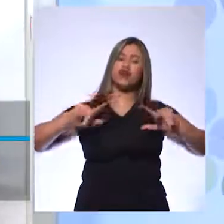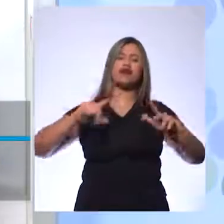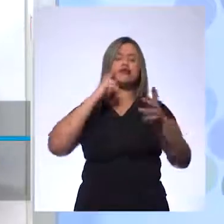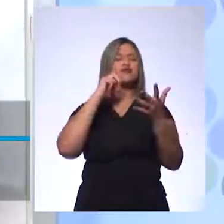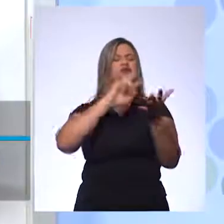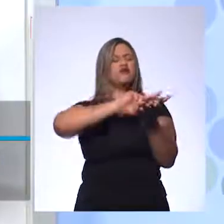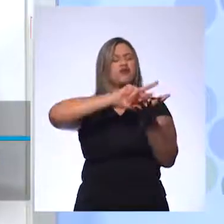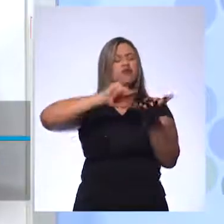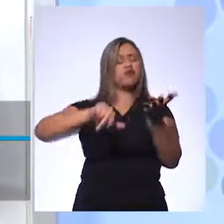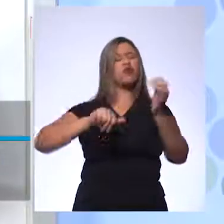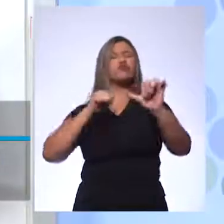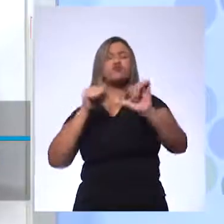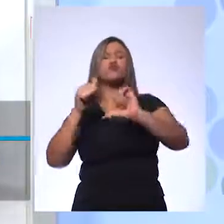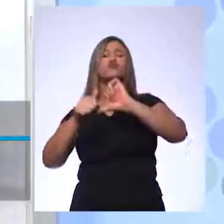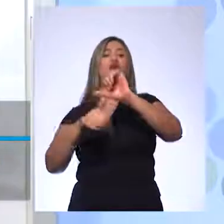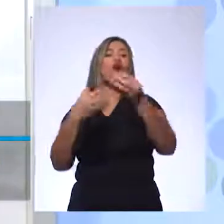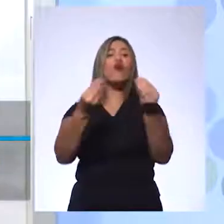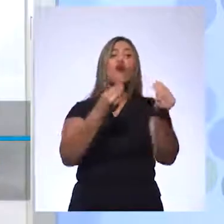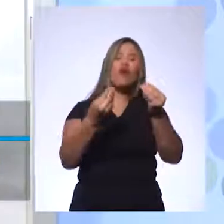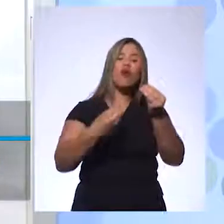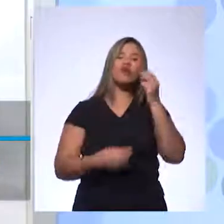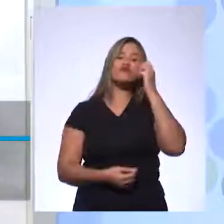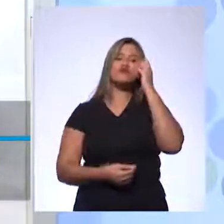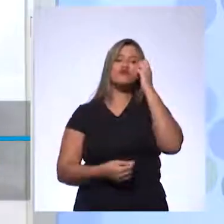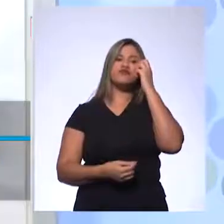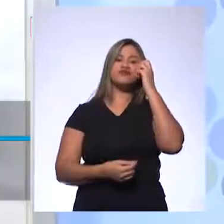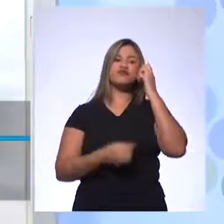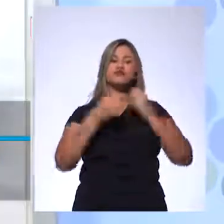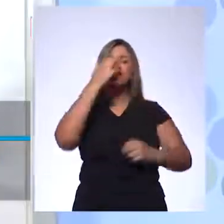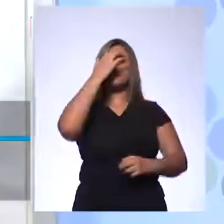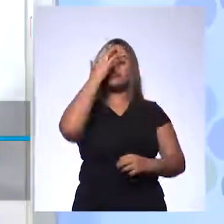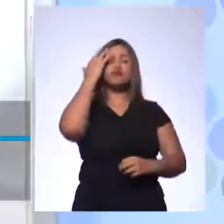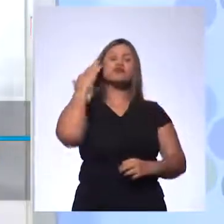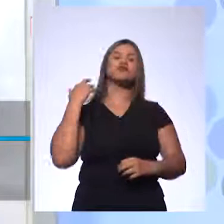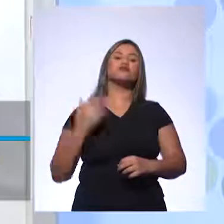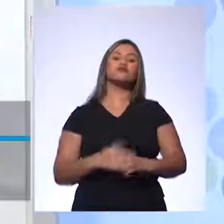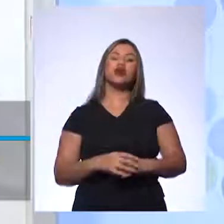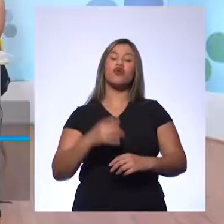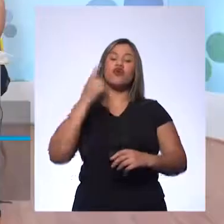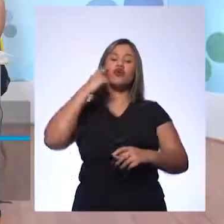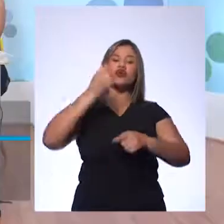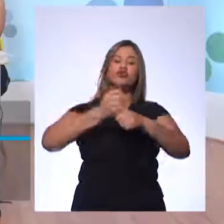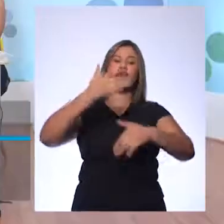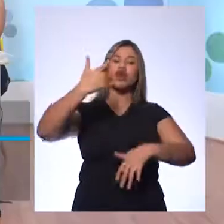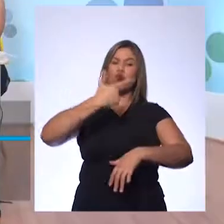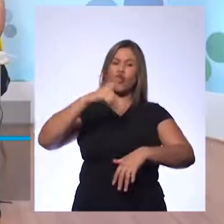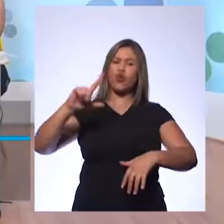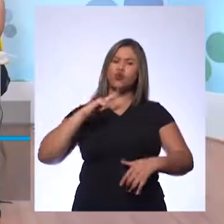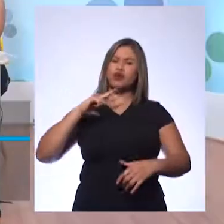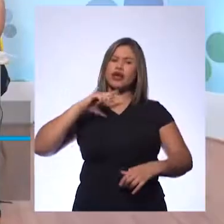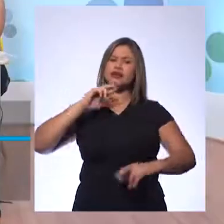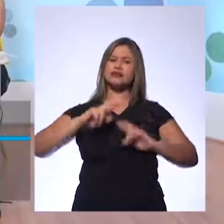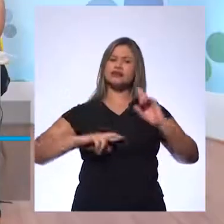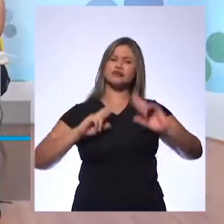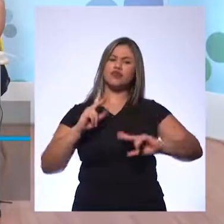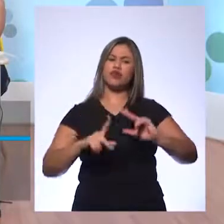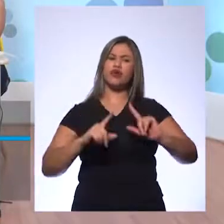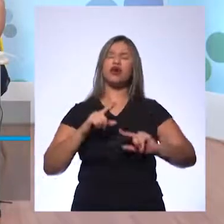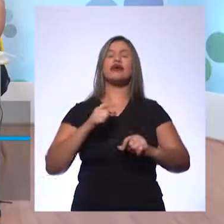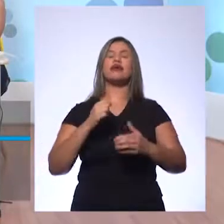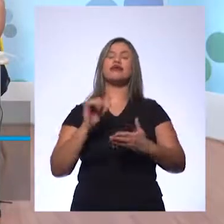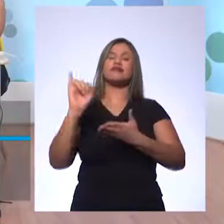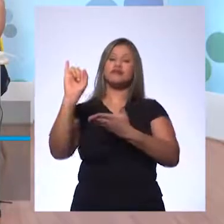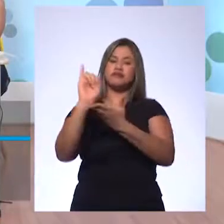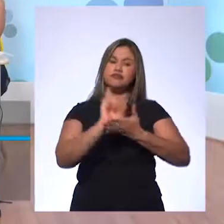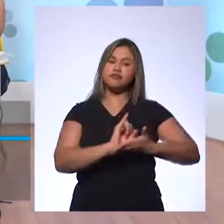do mundo antigo para o mundo medieval deixa eu ver se tem mais alguma coisinha aí para que a gente possa colocar aqui imigrações eles